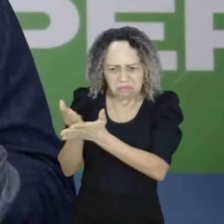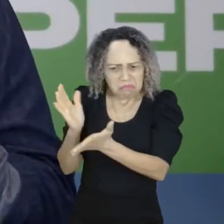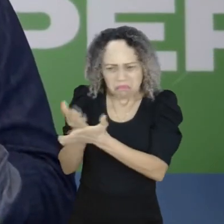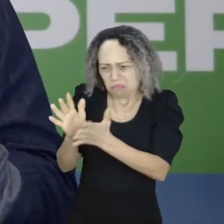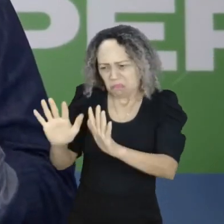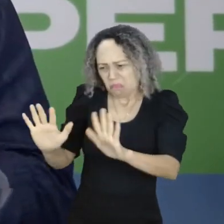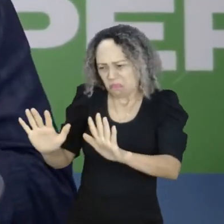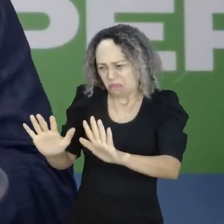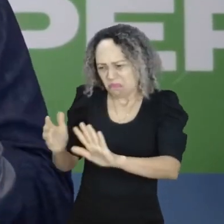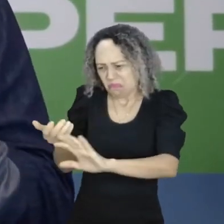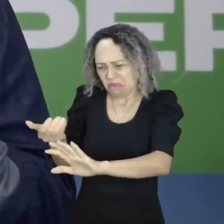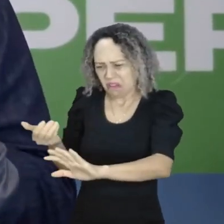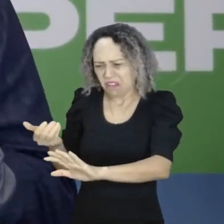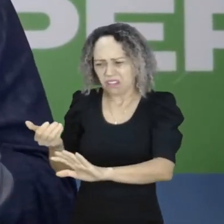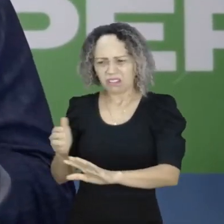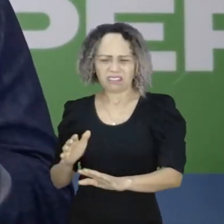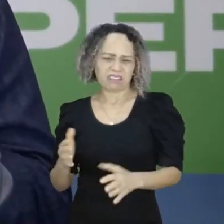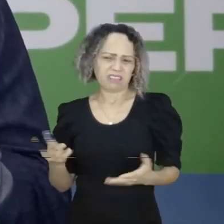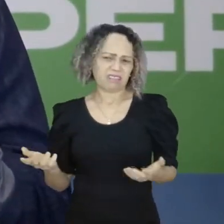Jefferson.